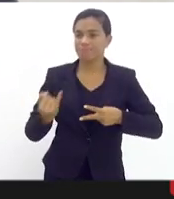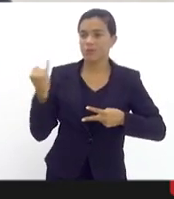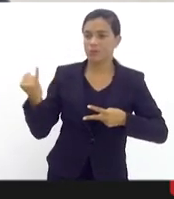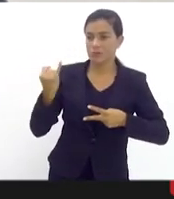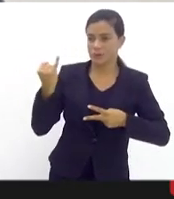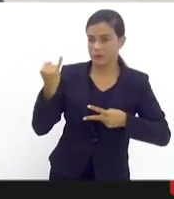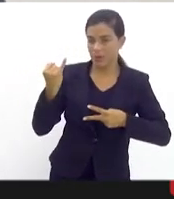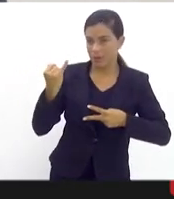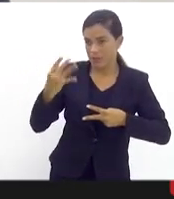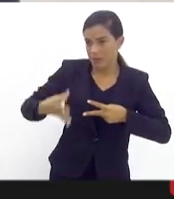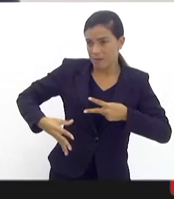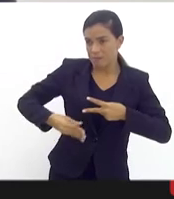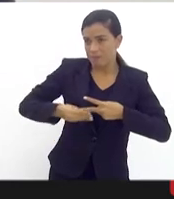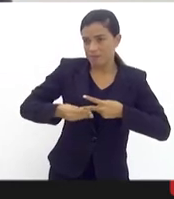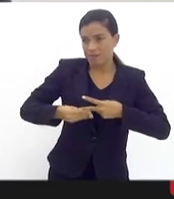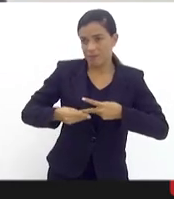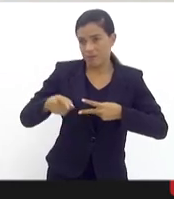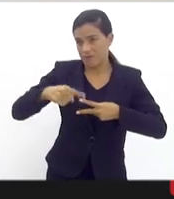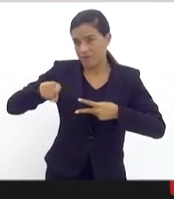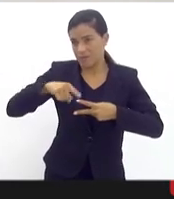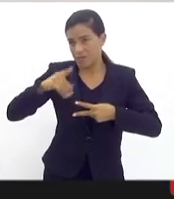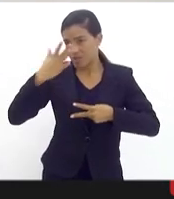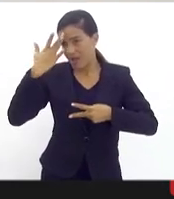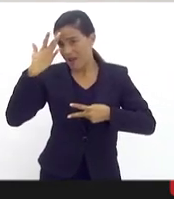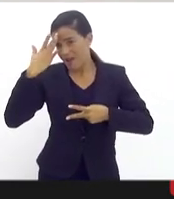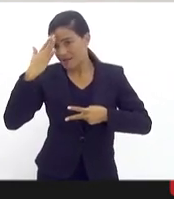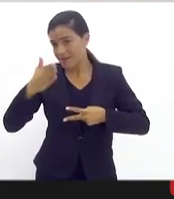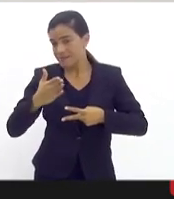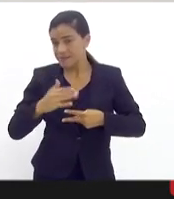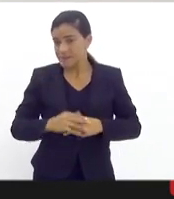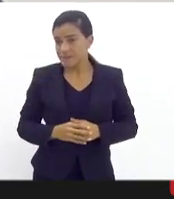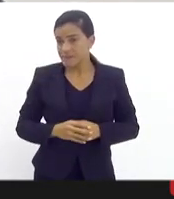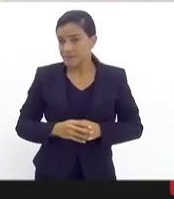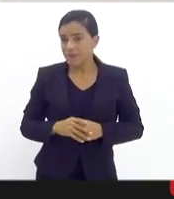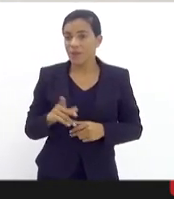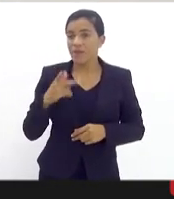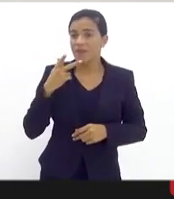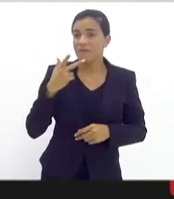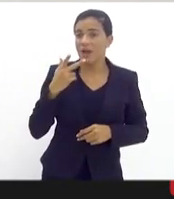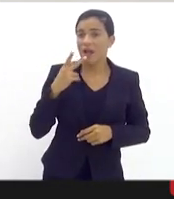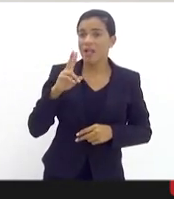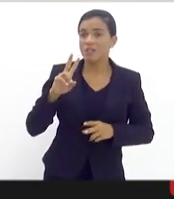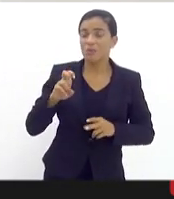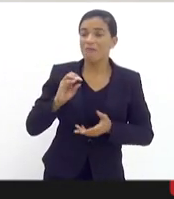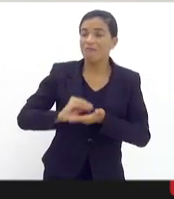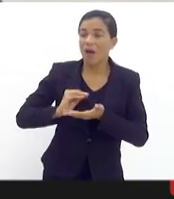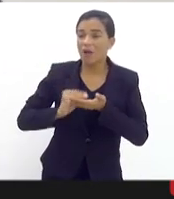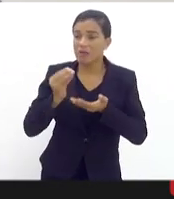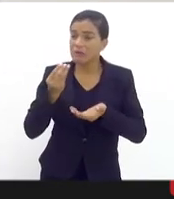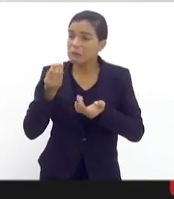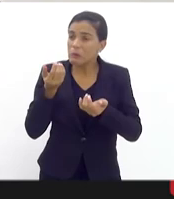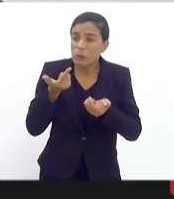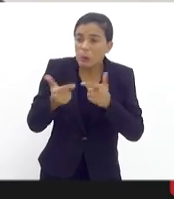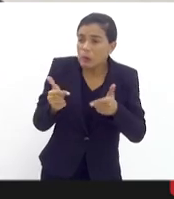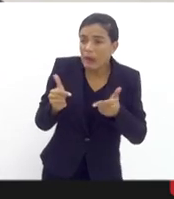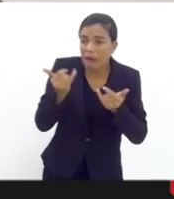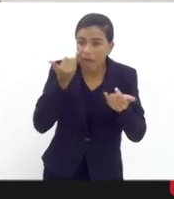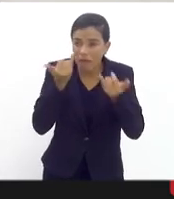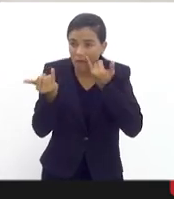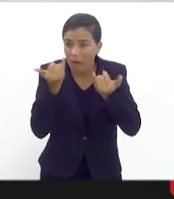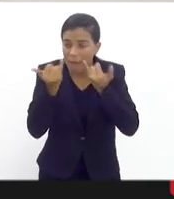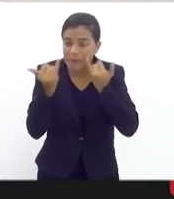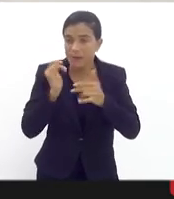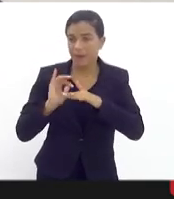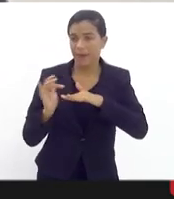importantes que eu talvez vocês já tenham tocado, né? Quando a gente está falando de desinformação e o crescimento da desinformação em